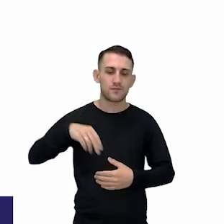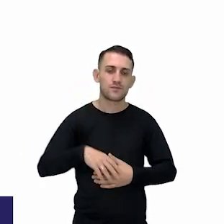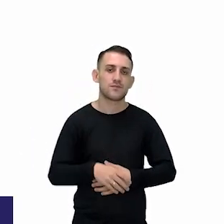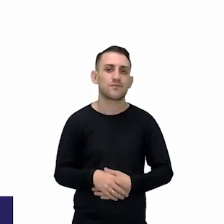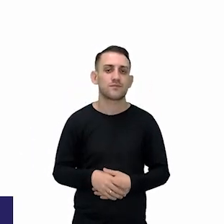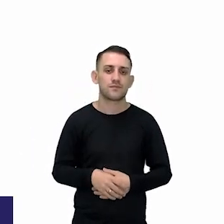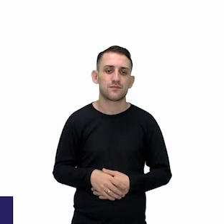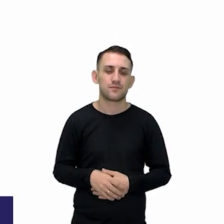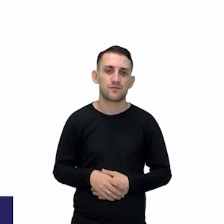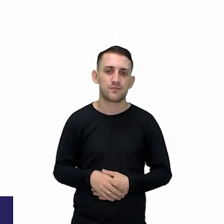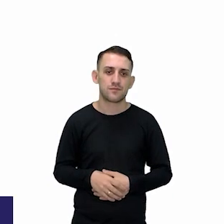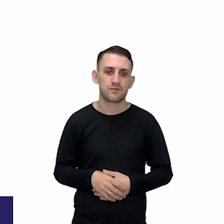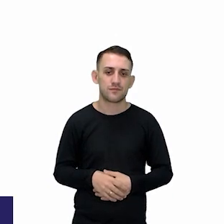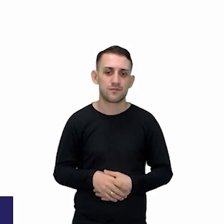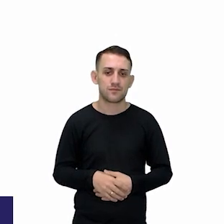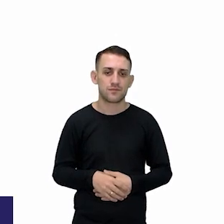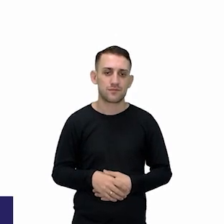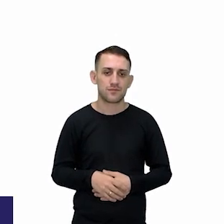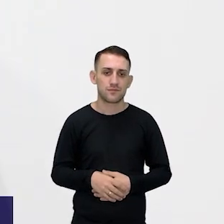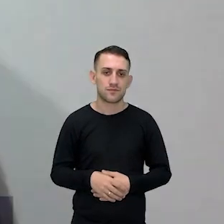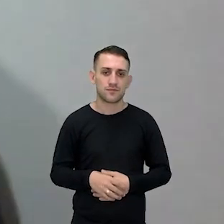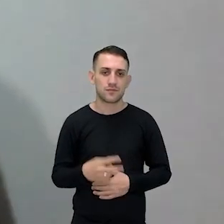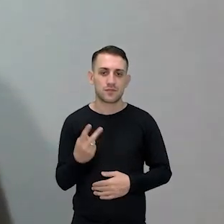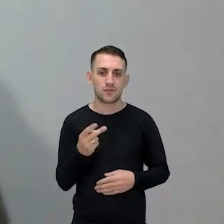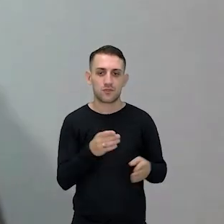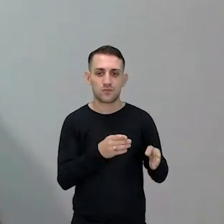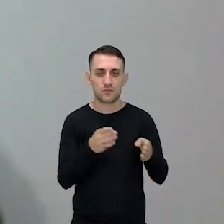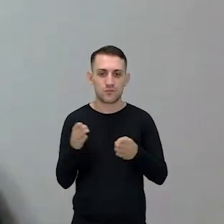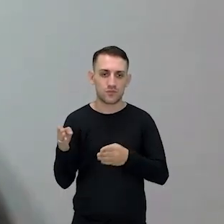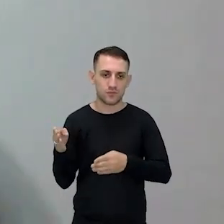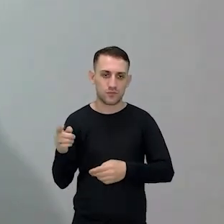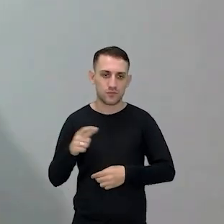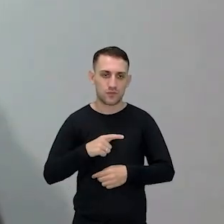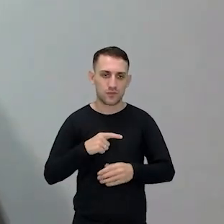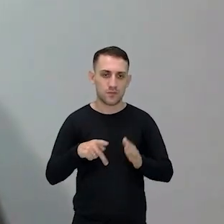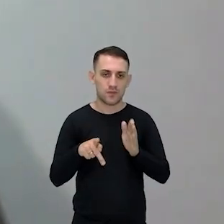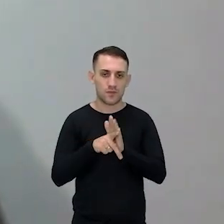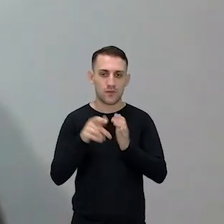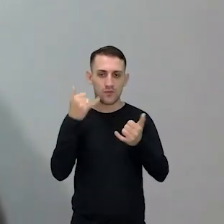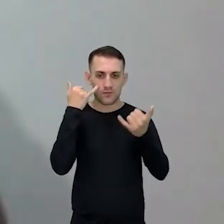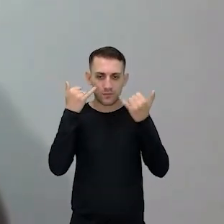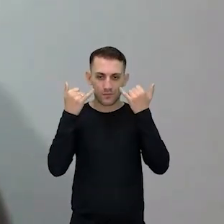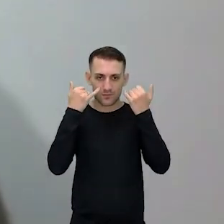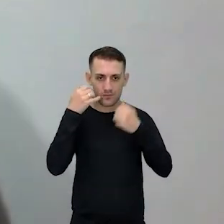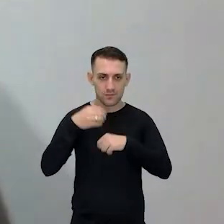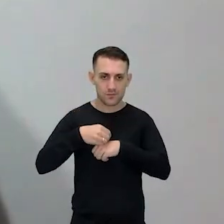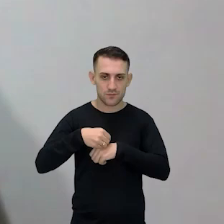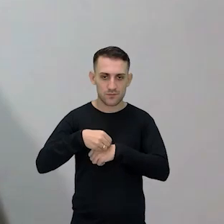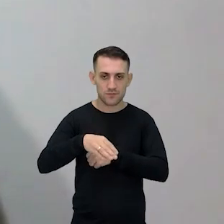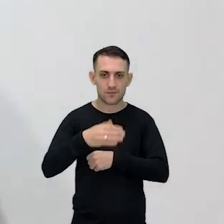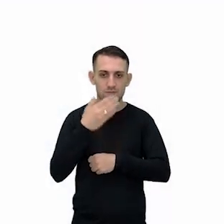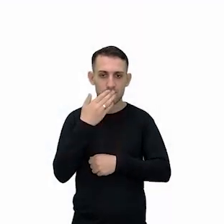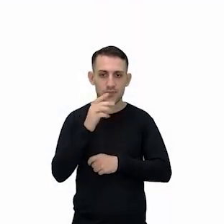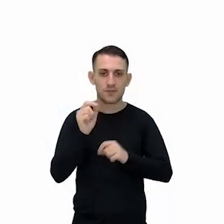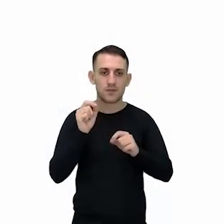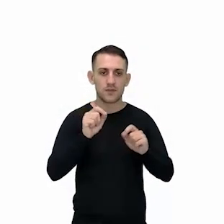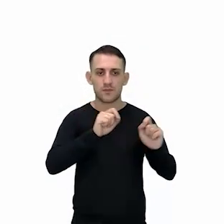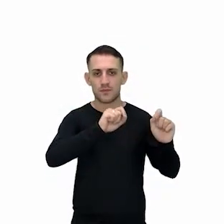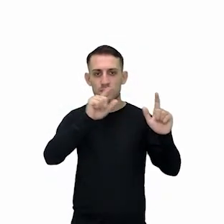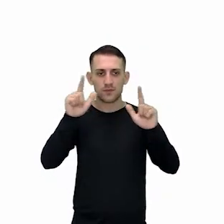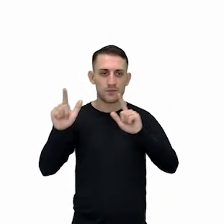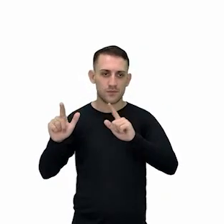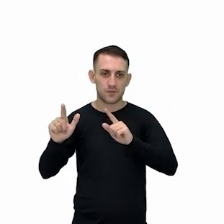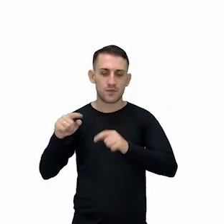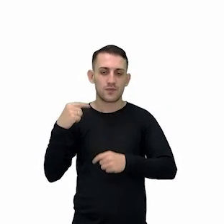natureza. Então, esse segundo momento, né, com alguns informativos e sugestões, eu peço para passar para o próximo